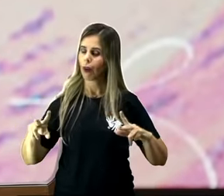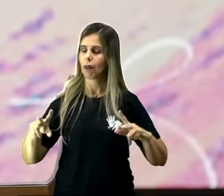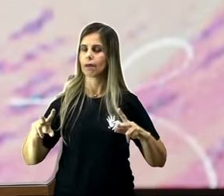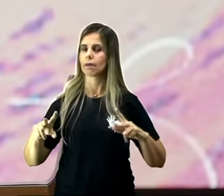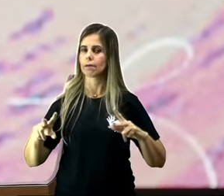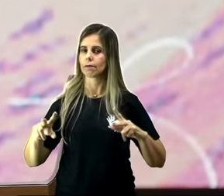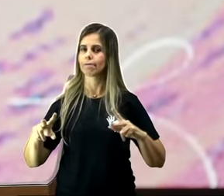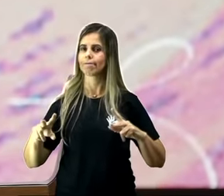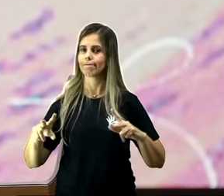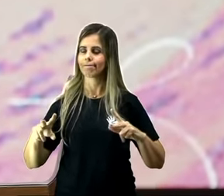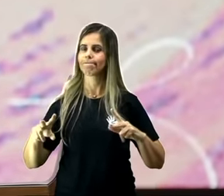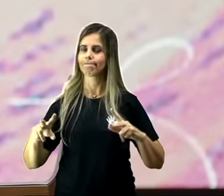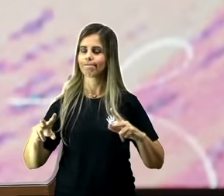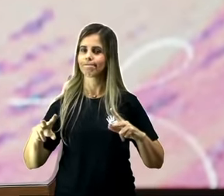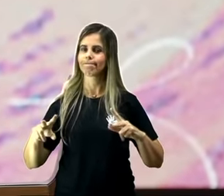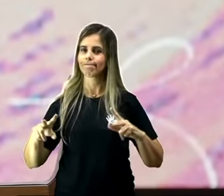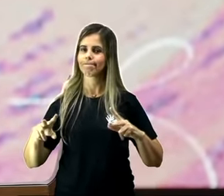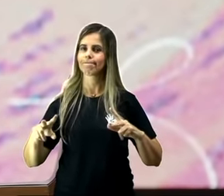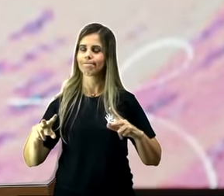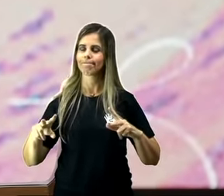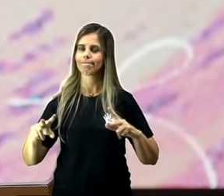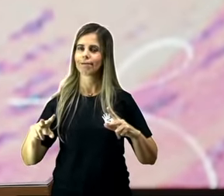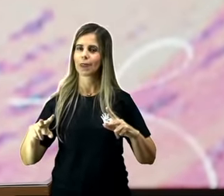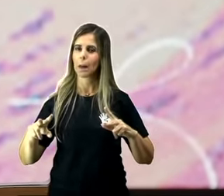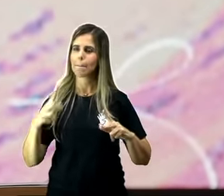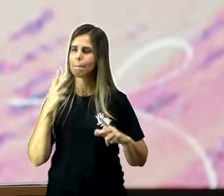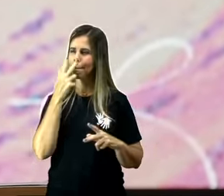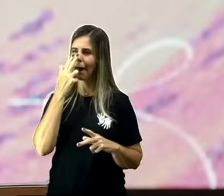propósito: diminuir a eficácia do poder de Deus.